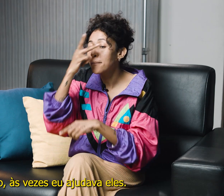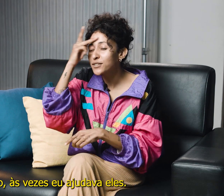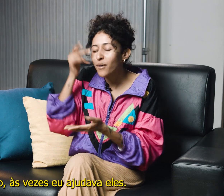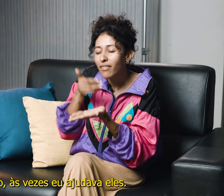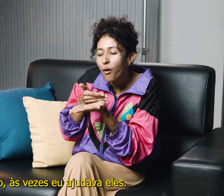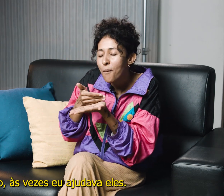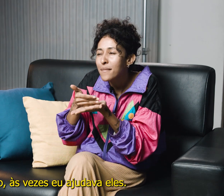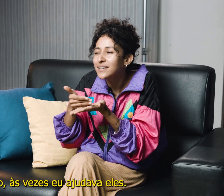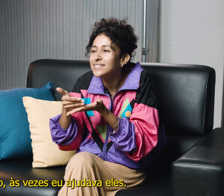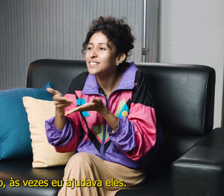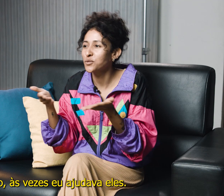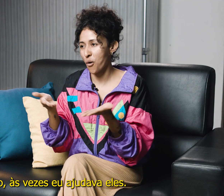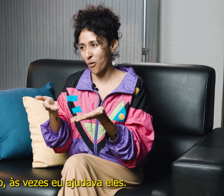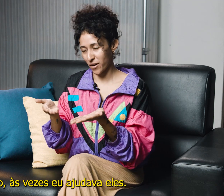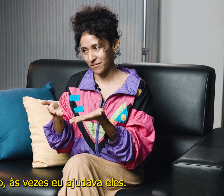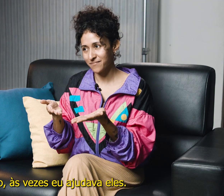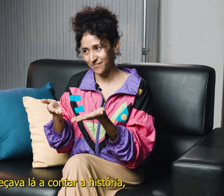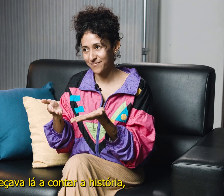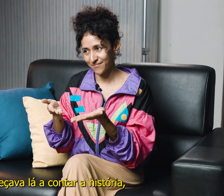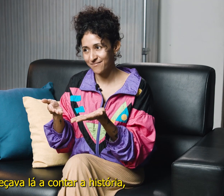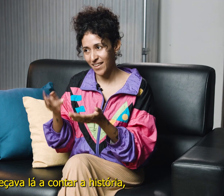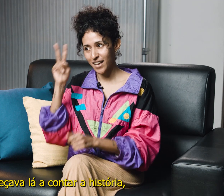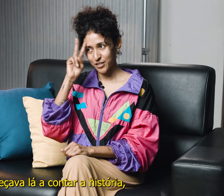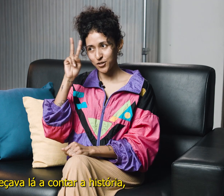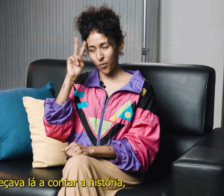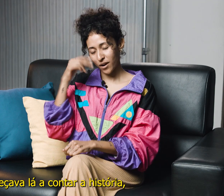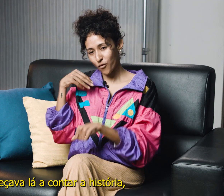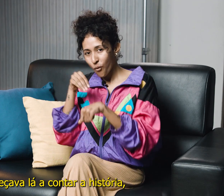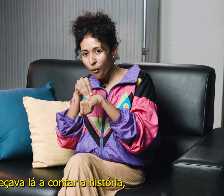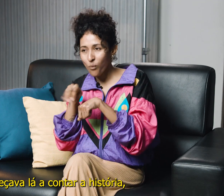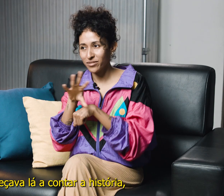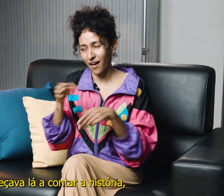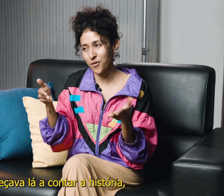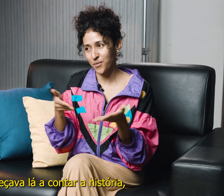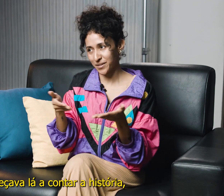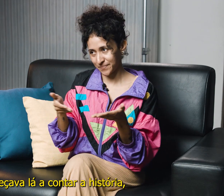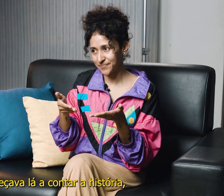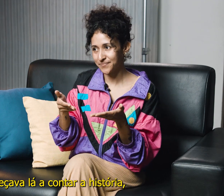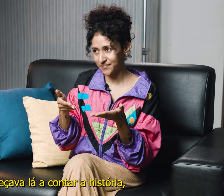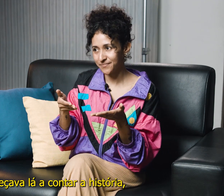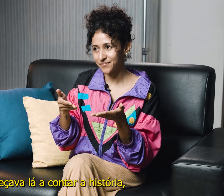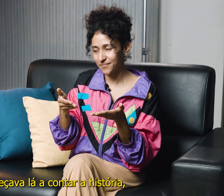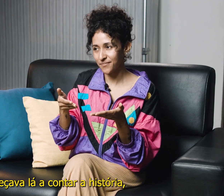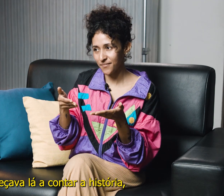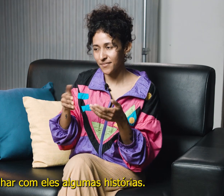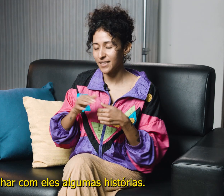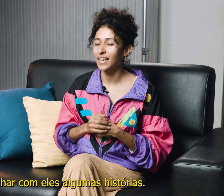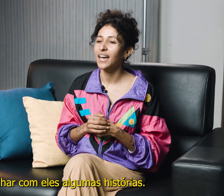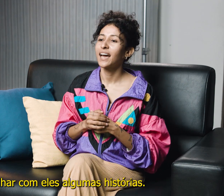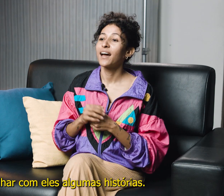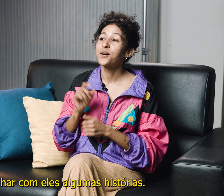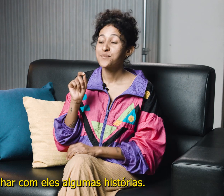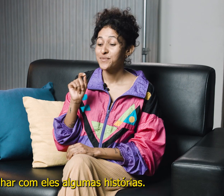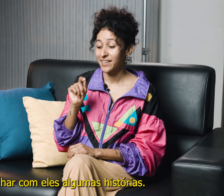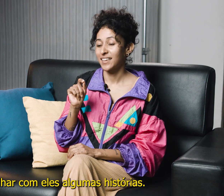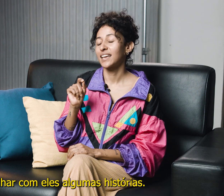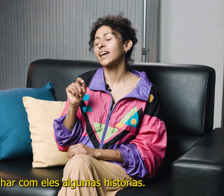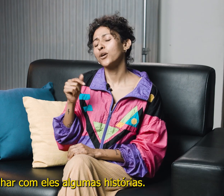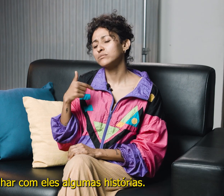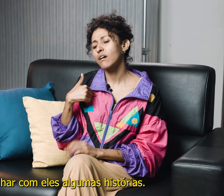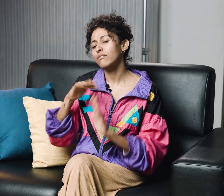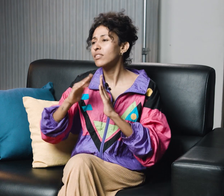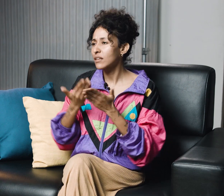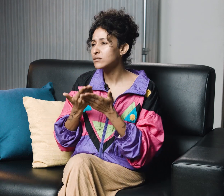Então, às vezes eu ajudava eles, começava lá a contar história, a compartilhar com eles